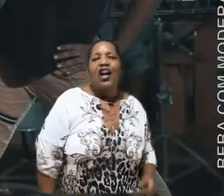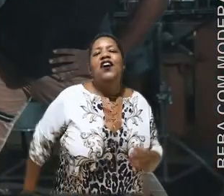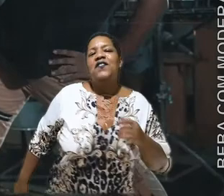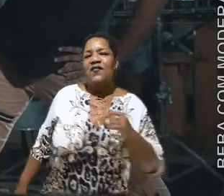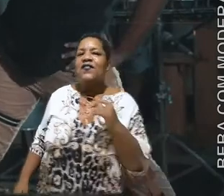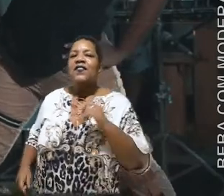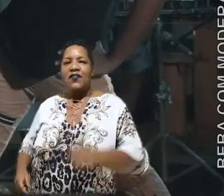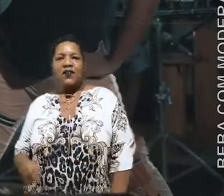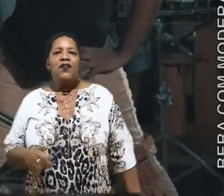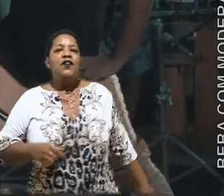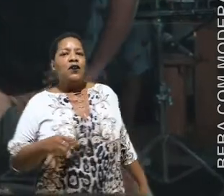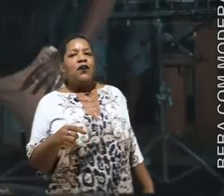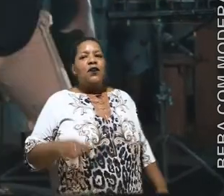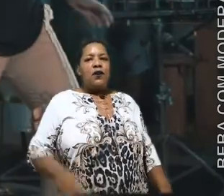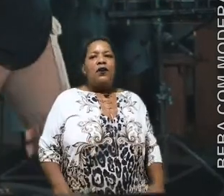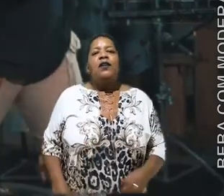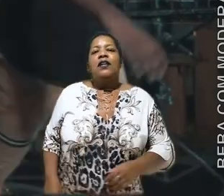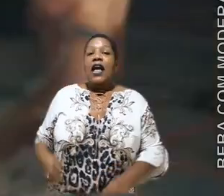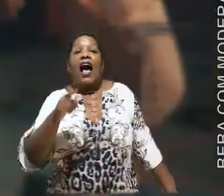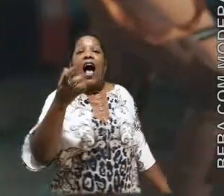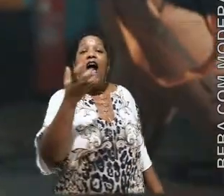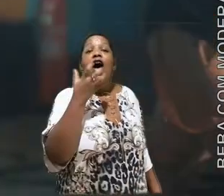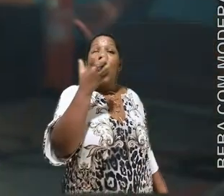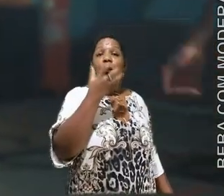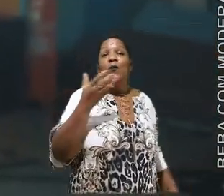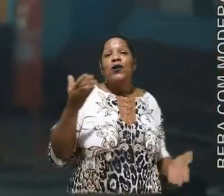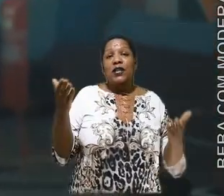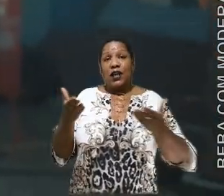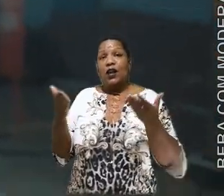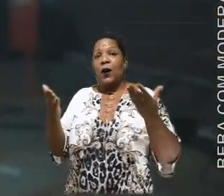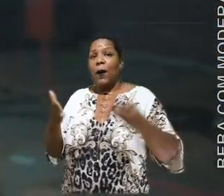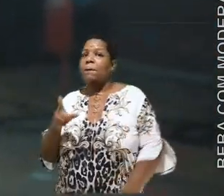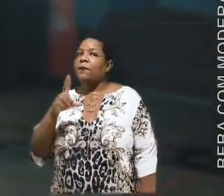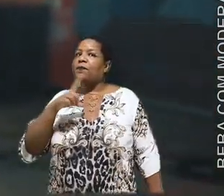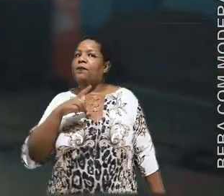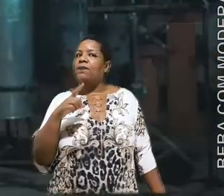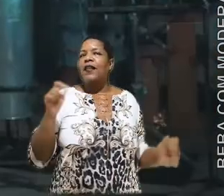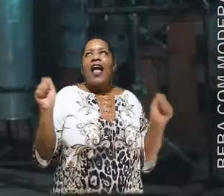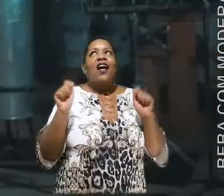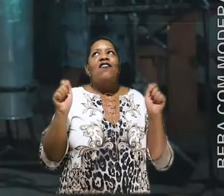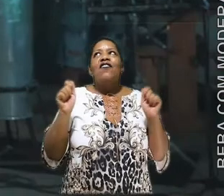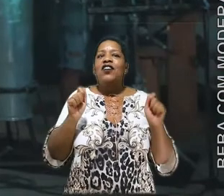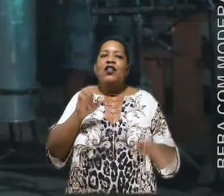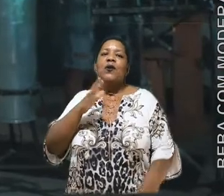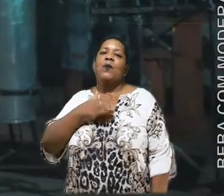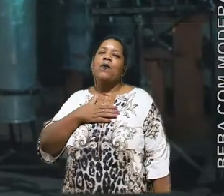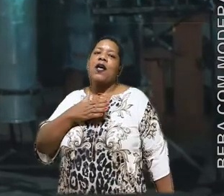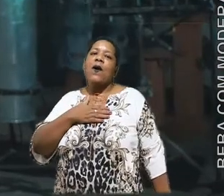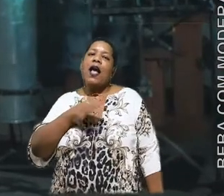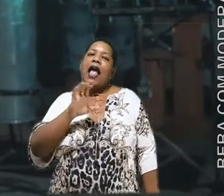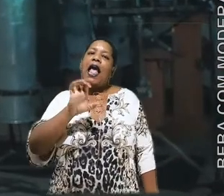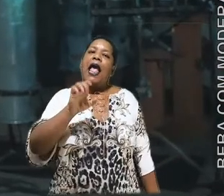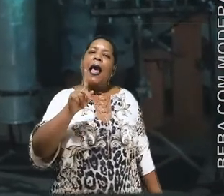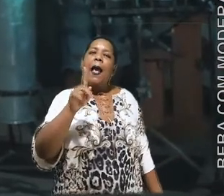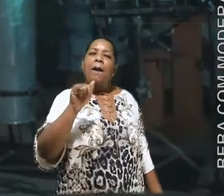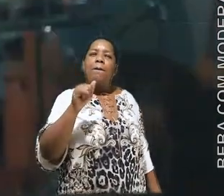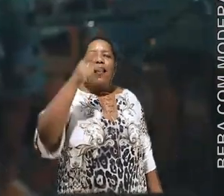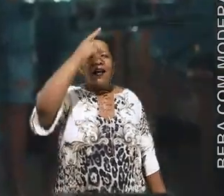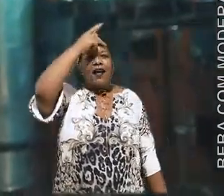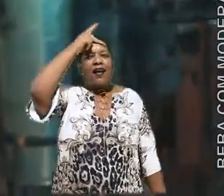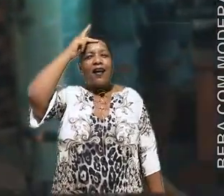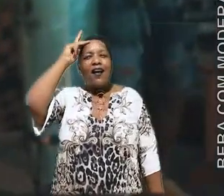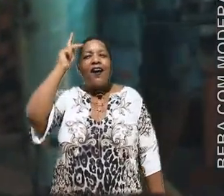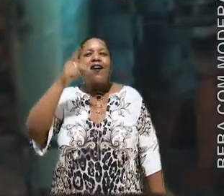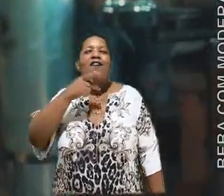é essa daqui aquela favorita do meu e-mail é aquela que a gente